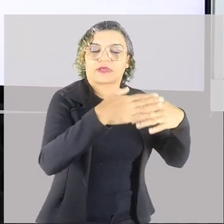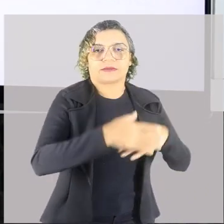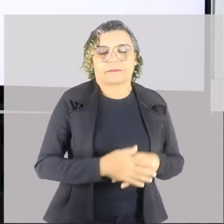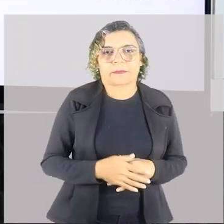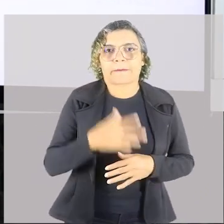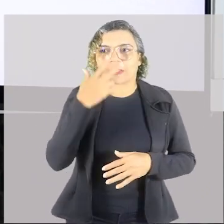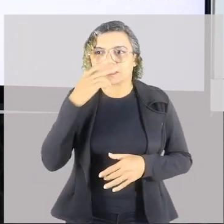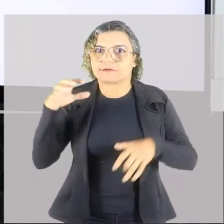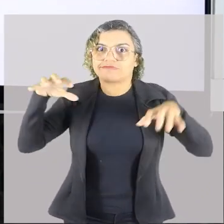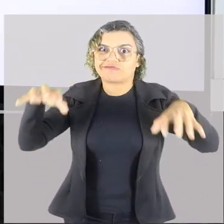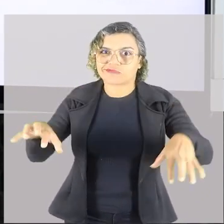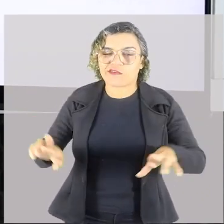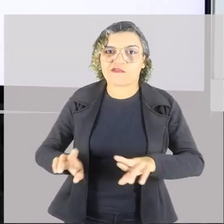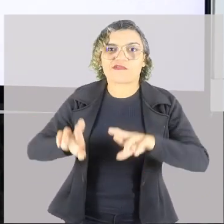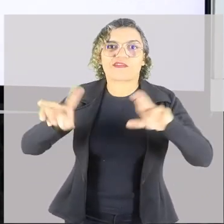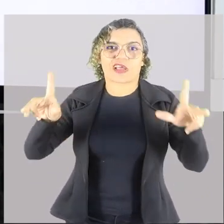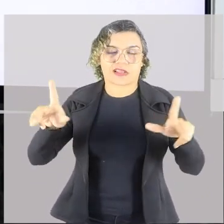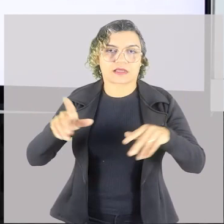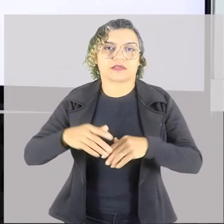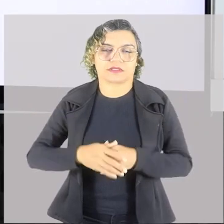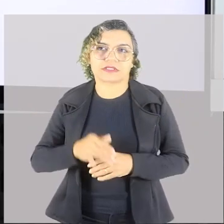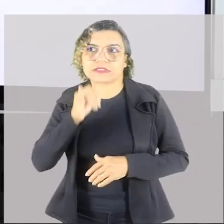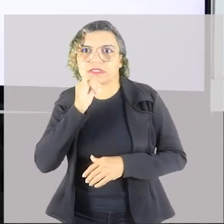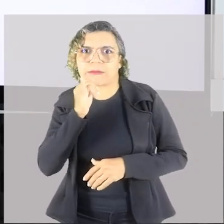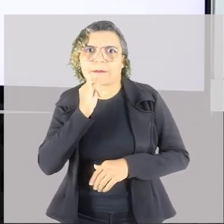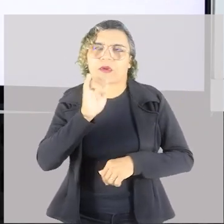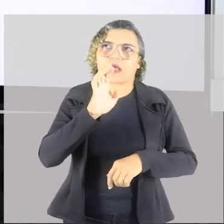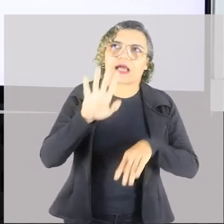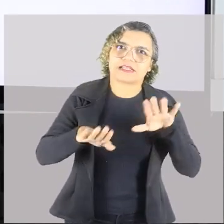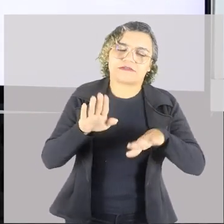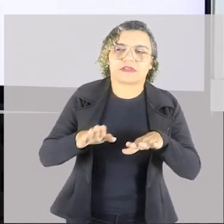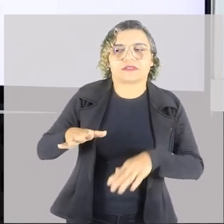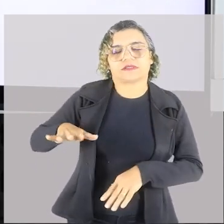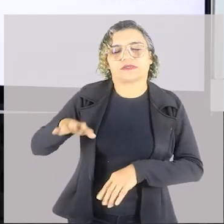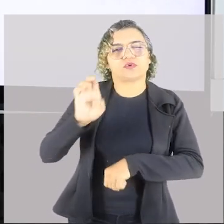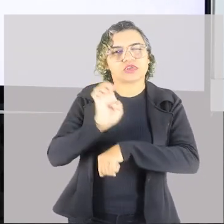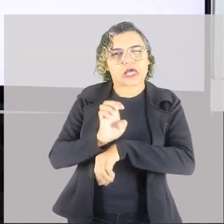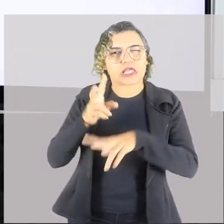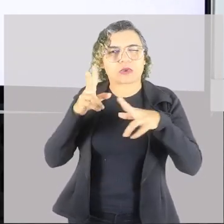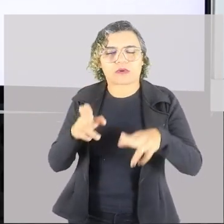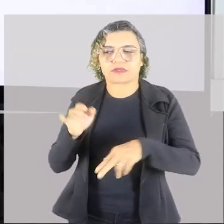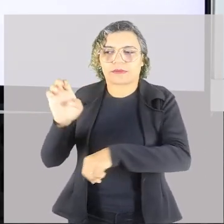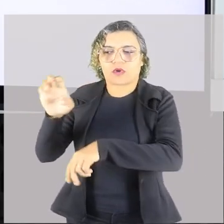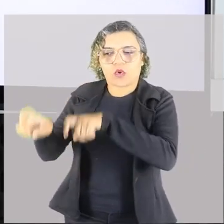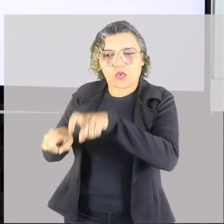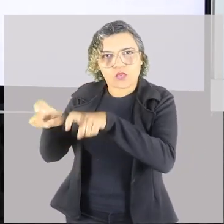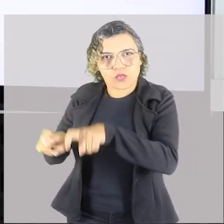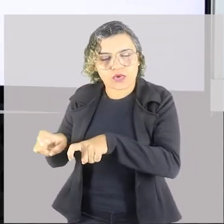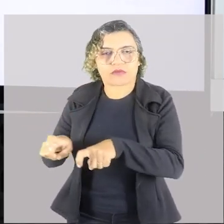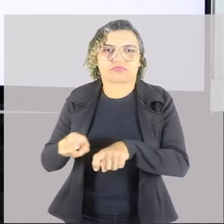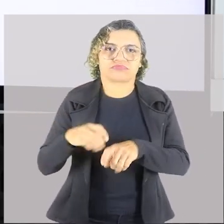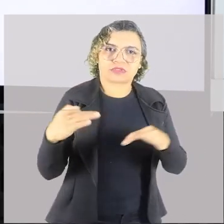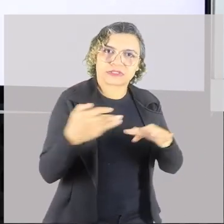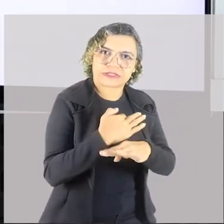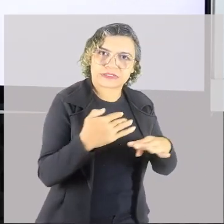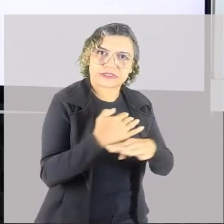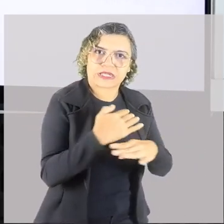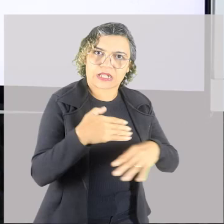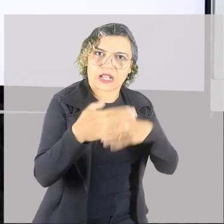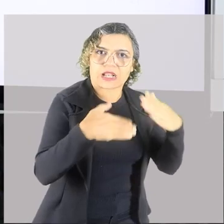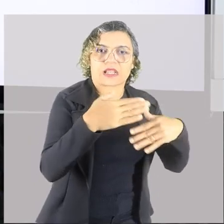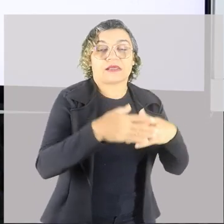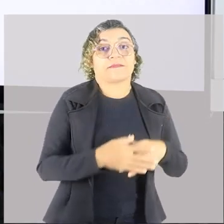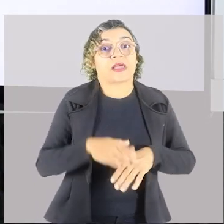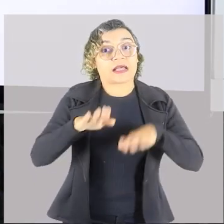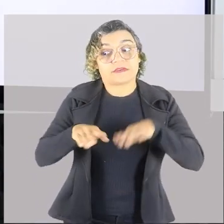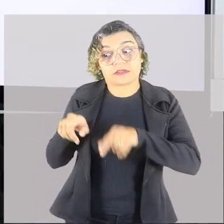zonas diferentes do mesmo estado, né? A área rural, a área urbana, a cidade e a zona rural. Muitas vezes a pessoa que